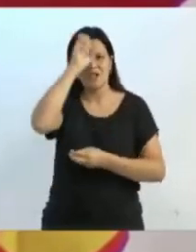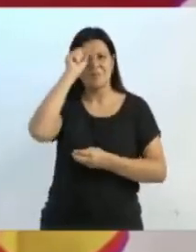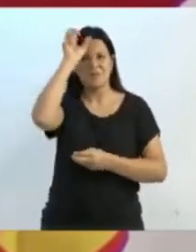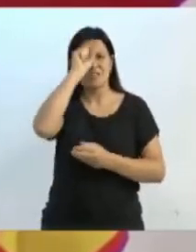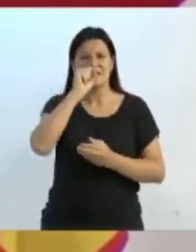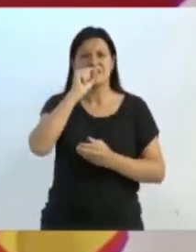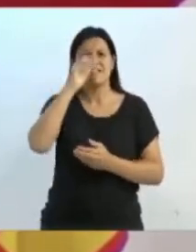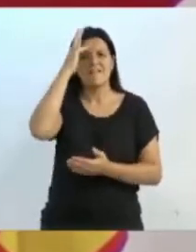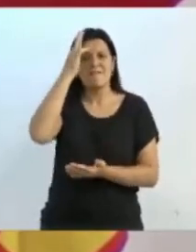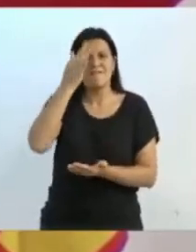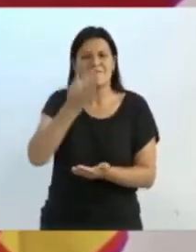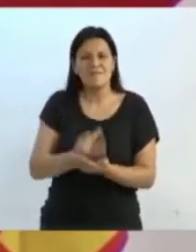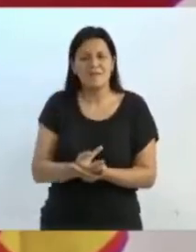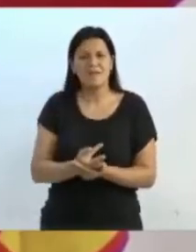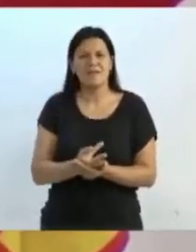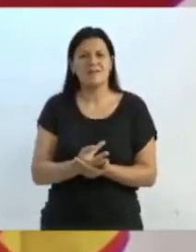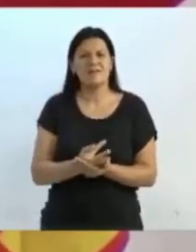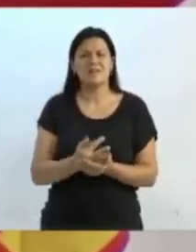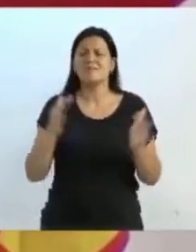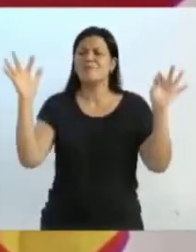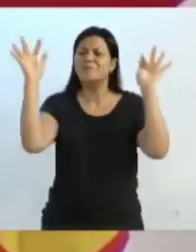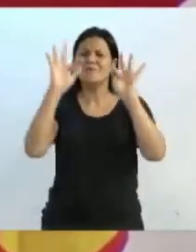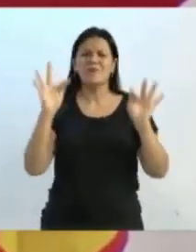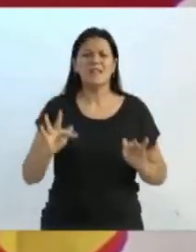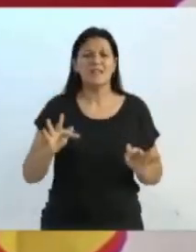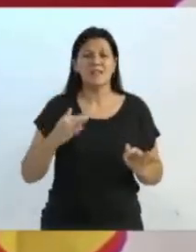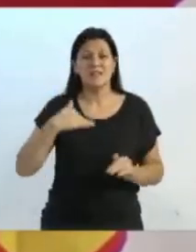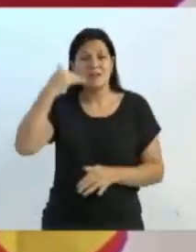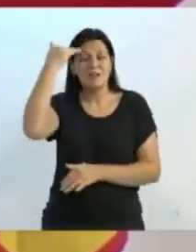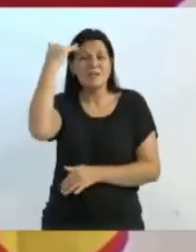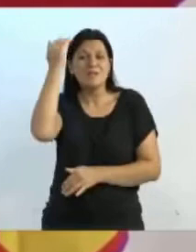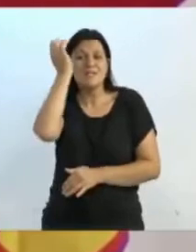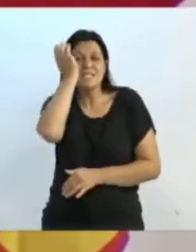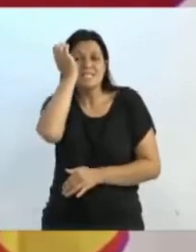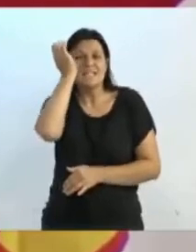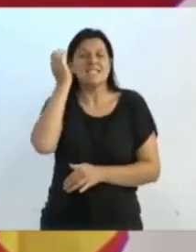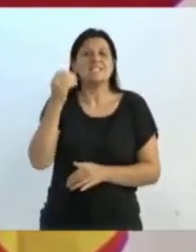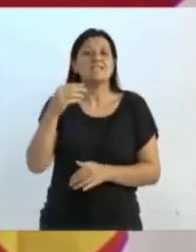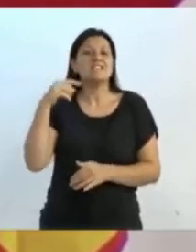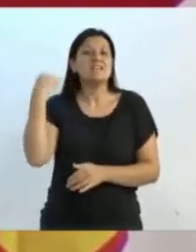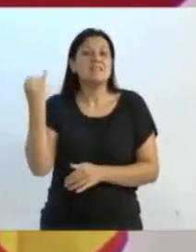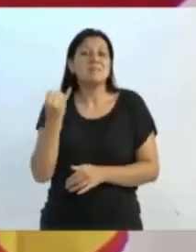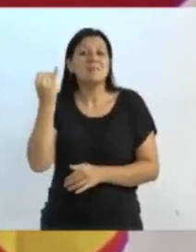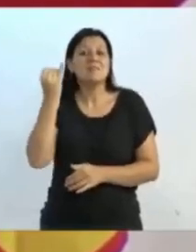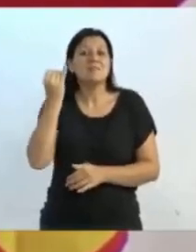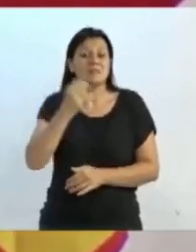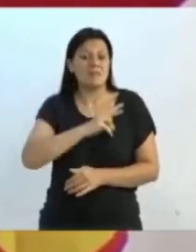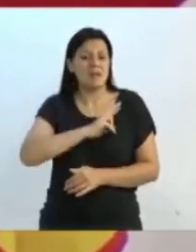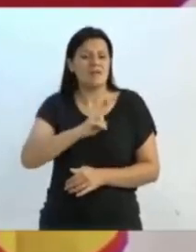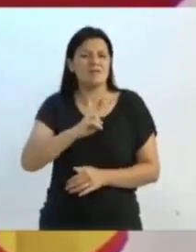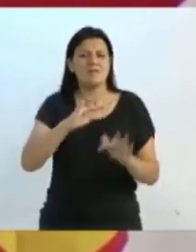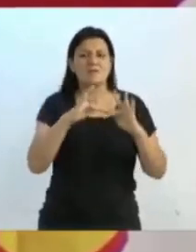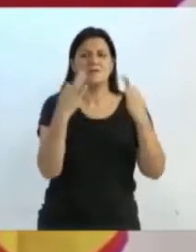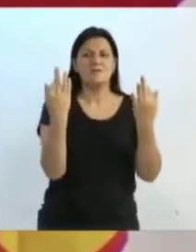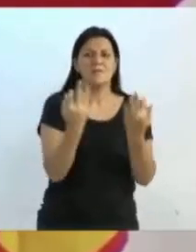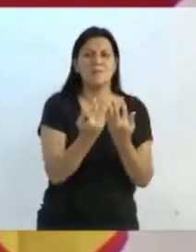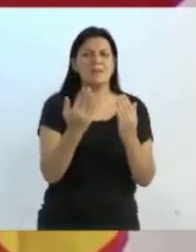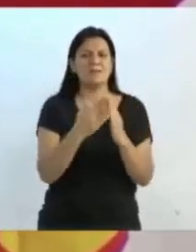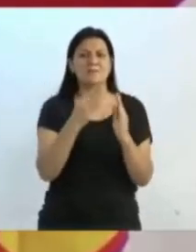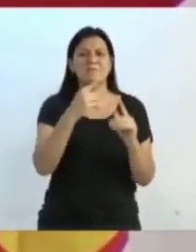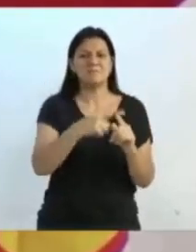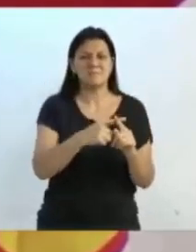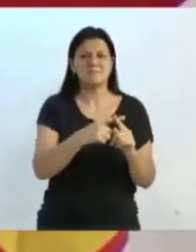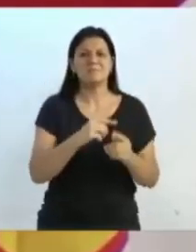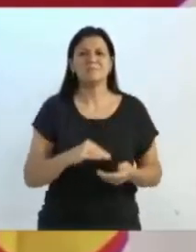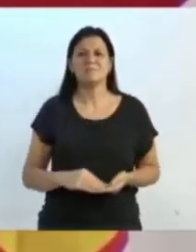escola bíblica dominical, ainda adolescente, pude entender também a importância da religião, da igreja, da família. E